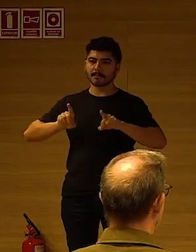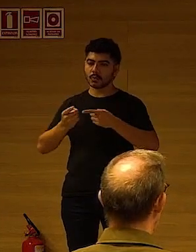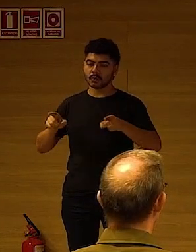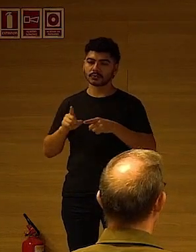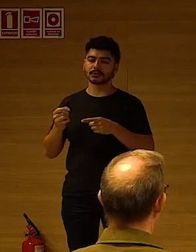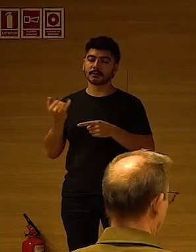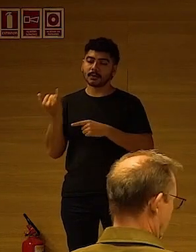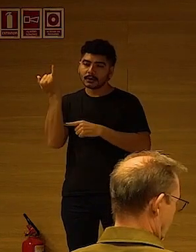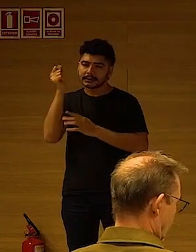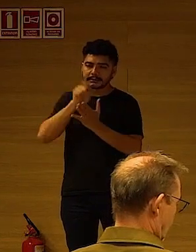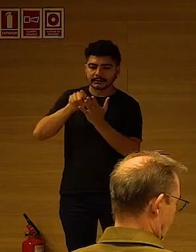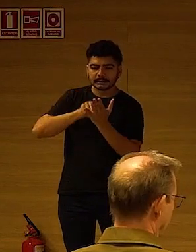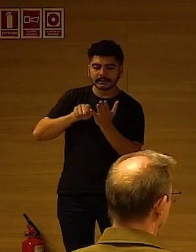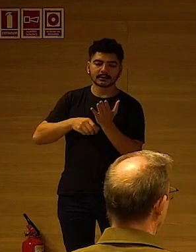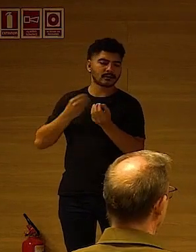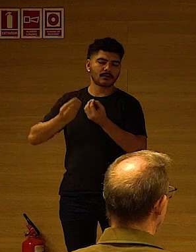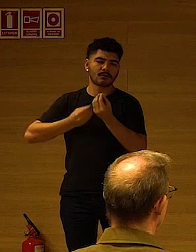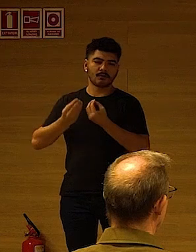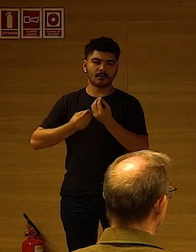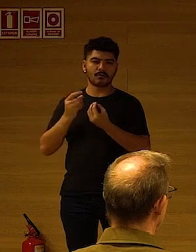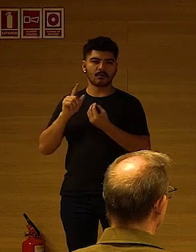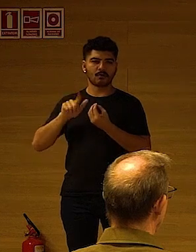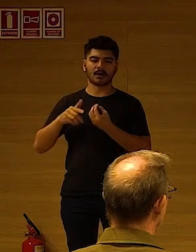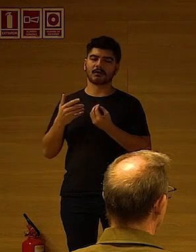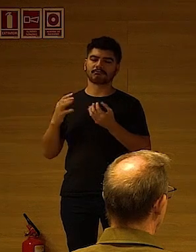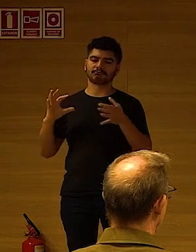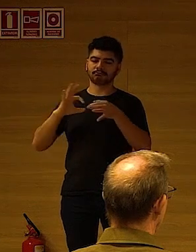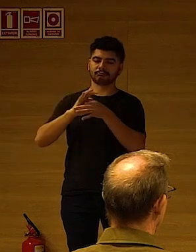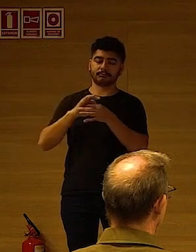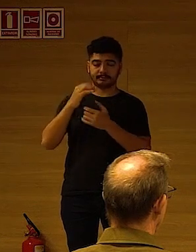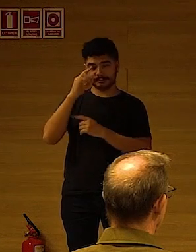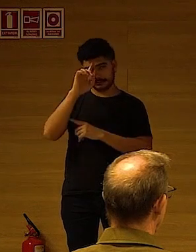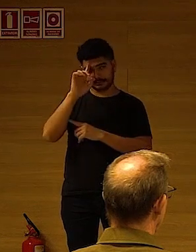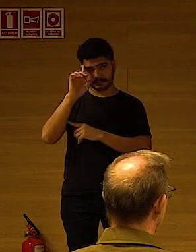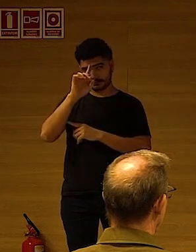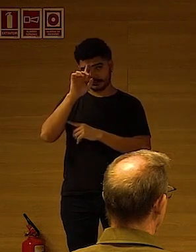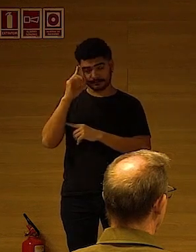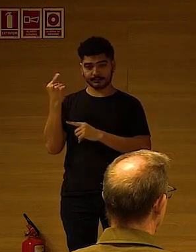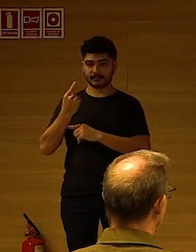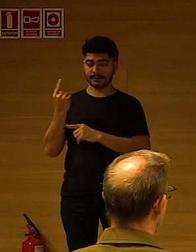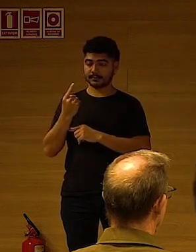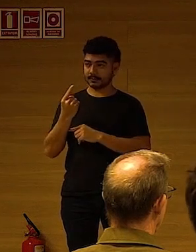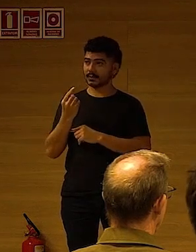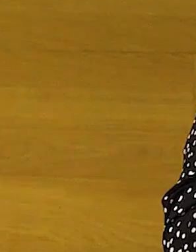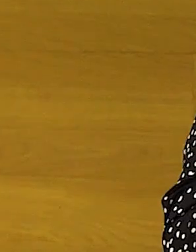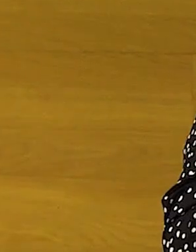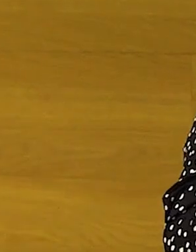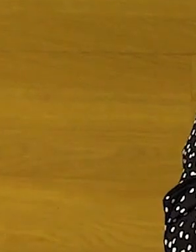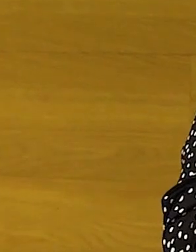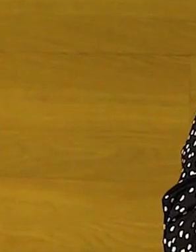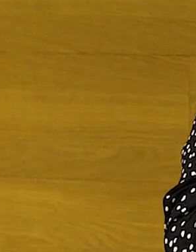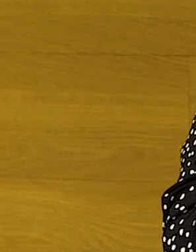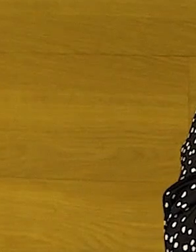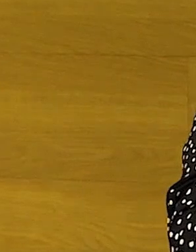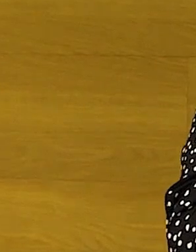na tua escrita, como que é essa associação? Em primeiro lugar, boa noite para todo mundo. Muito obrigada